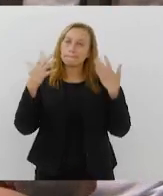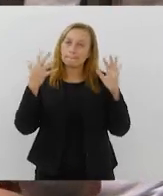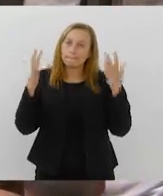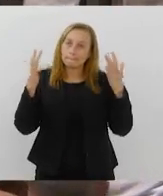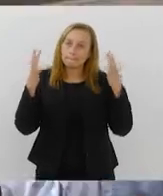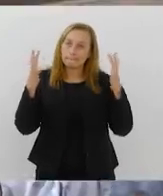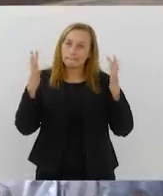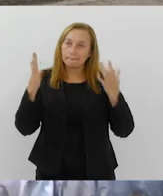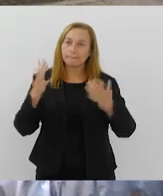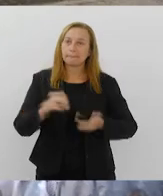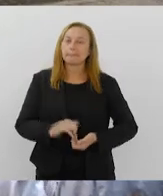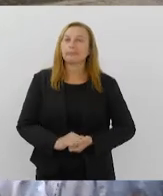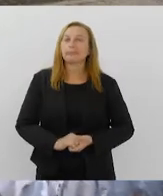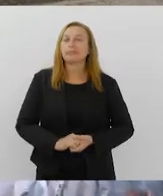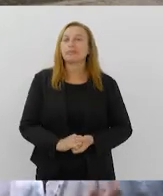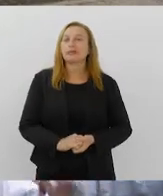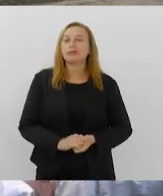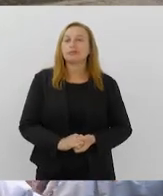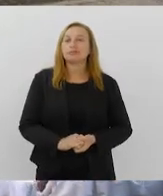Uma salva de palmas à dona Marli.